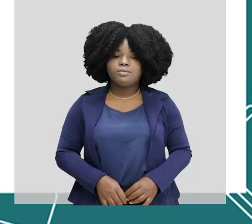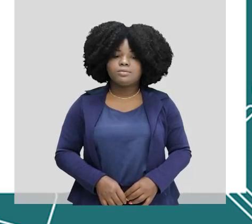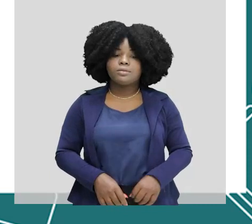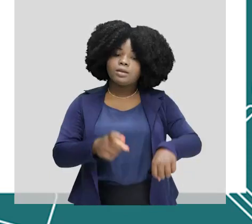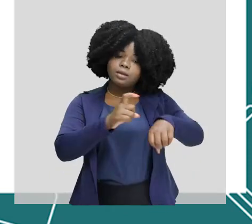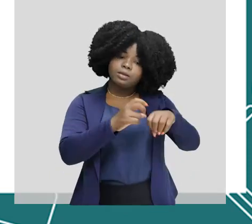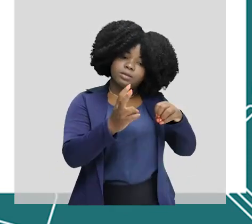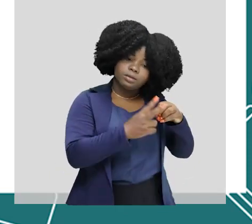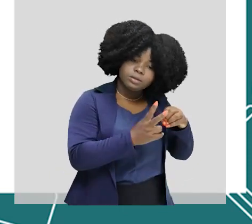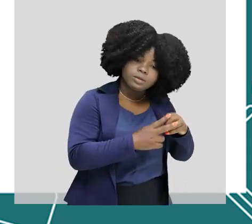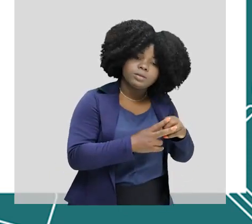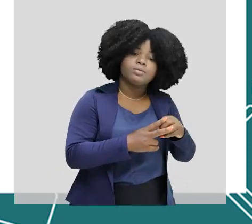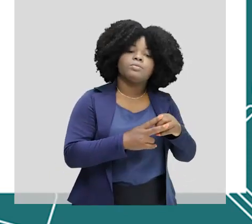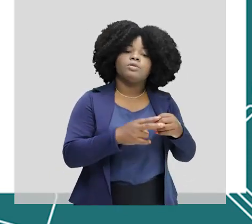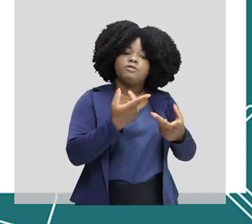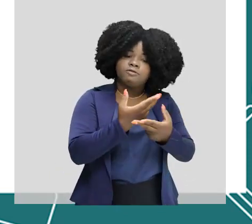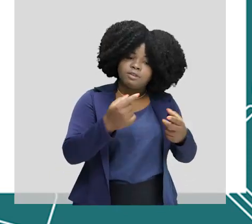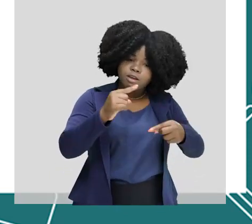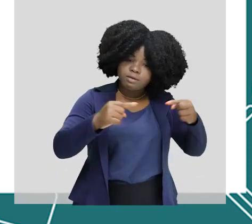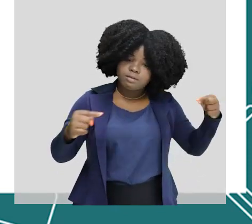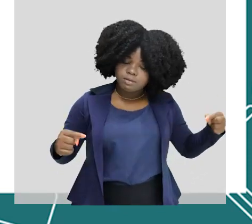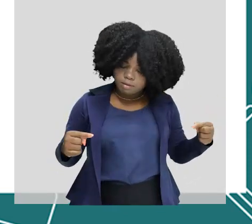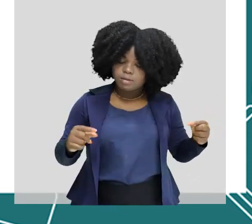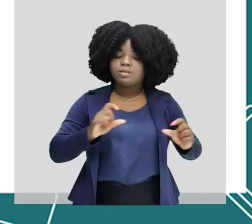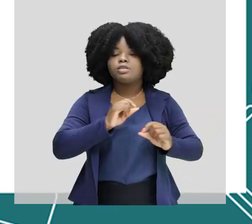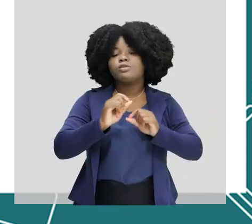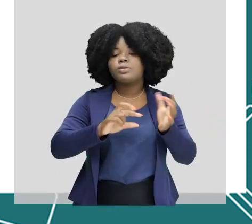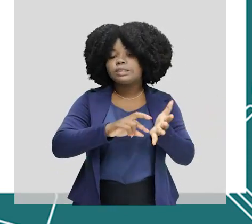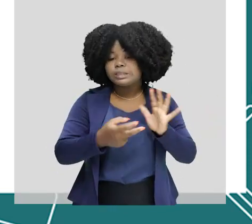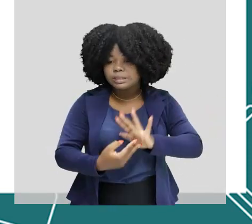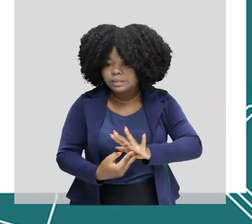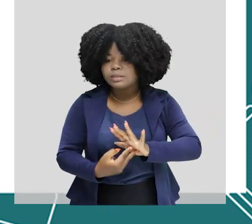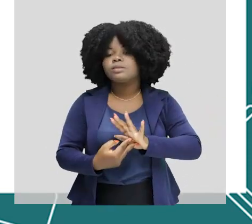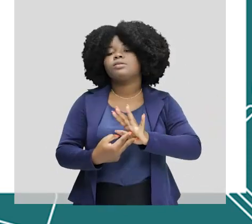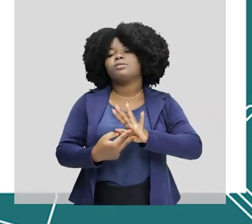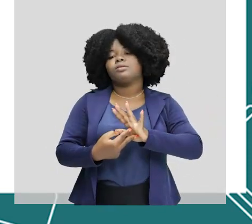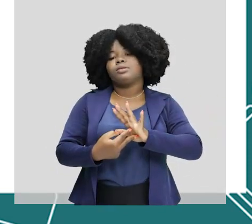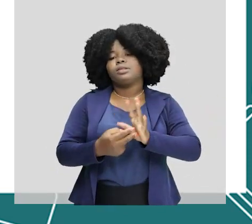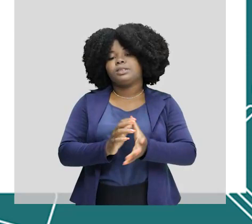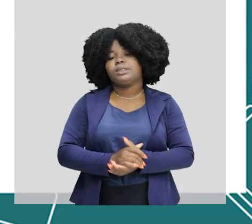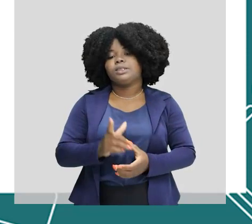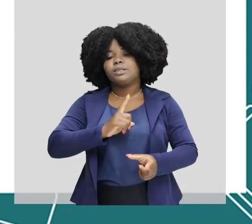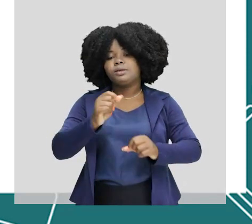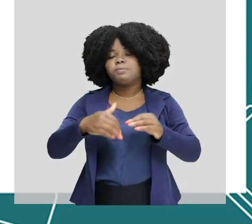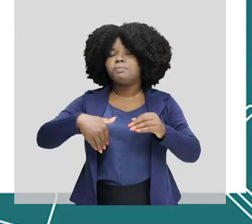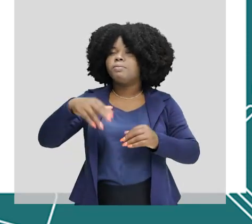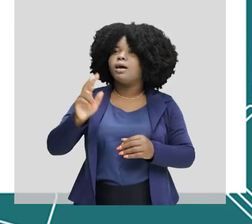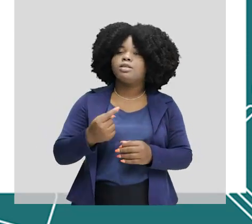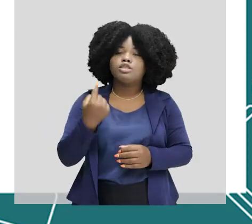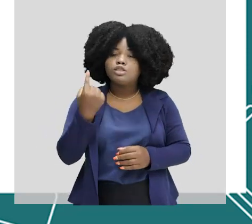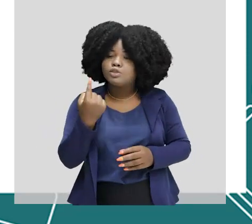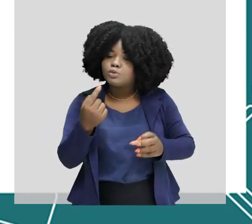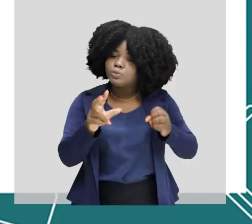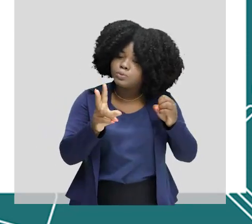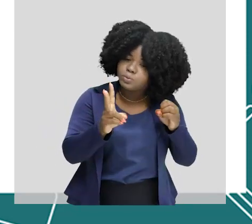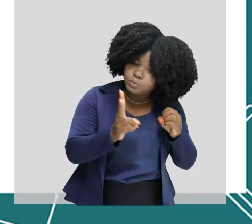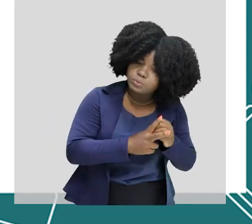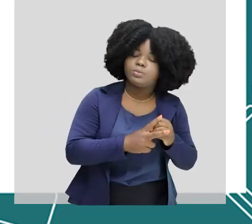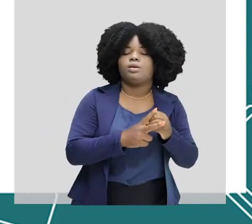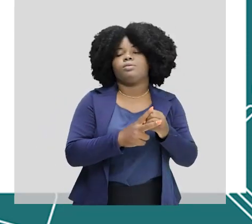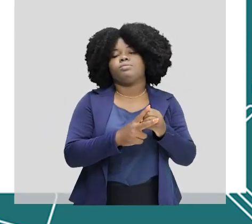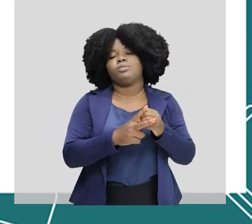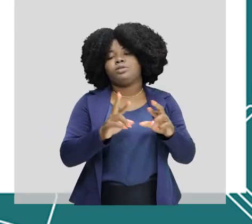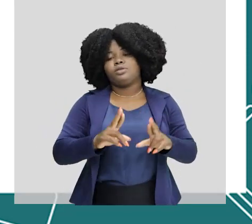um tempo verbal composto, né? O que quer dizer composto? Que ele é formado por mais de um verbo, diferente dos